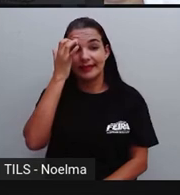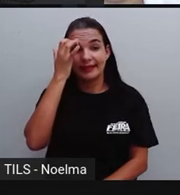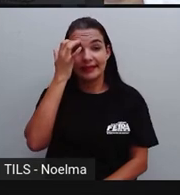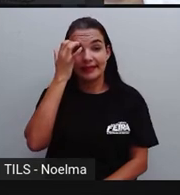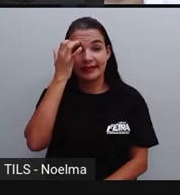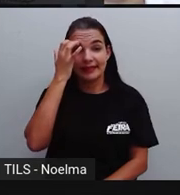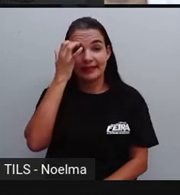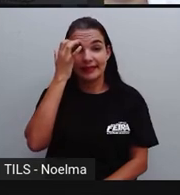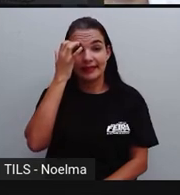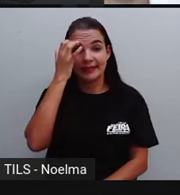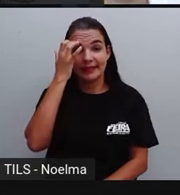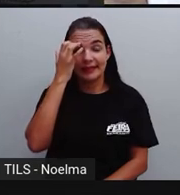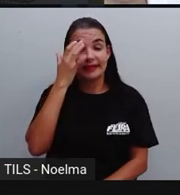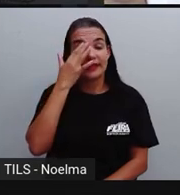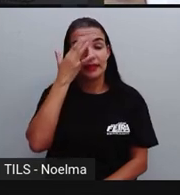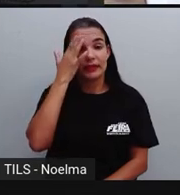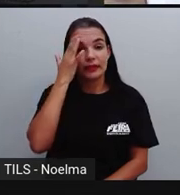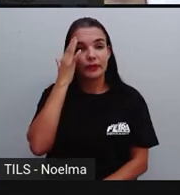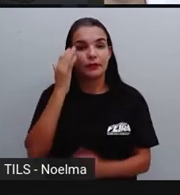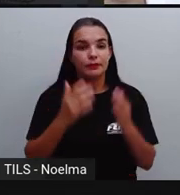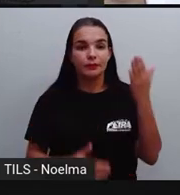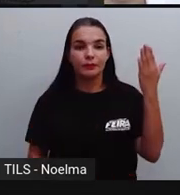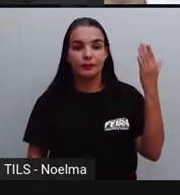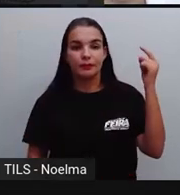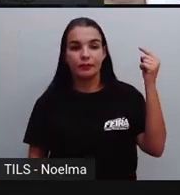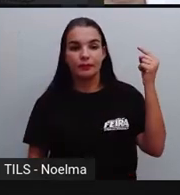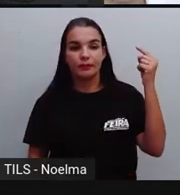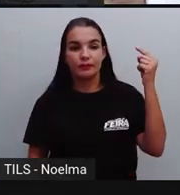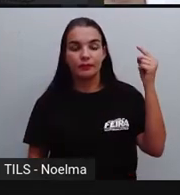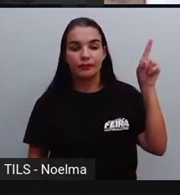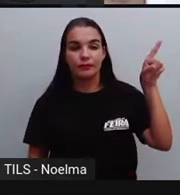e fazer a leitura, ó. Assobio,